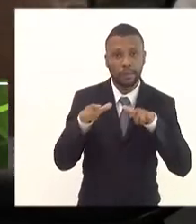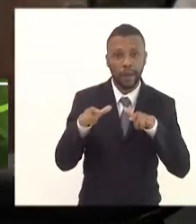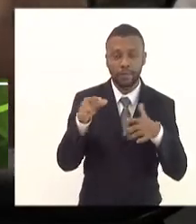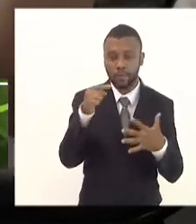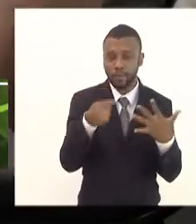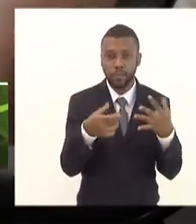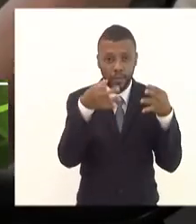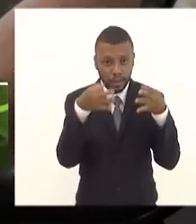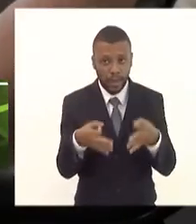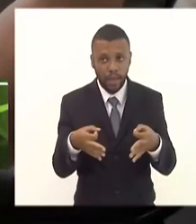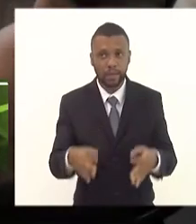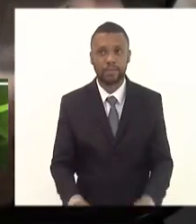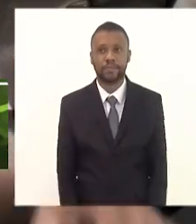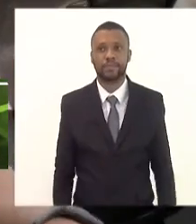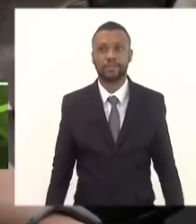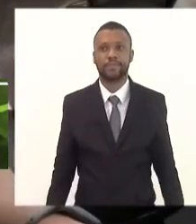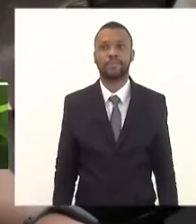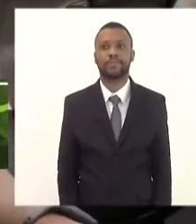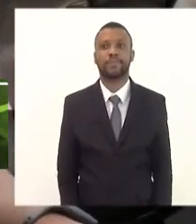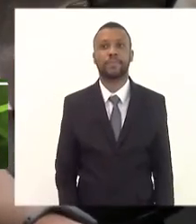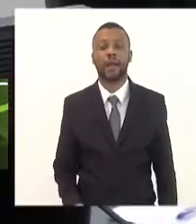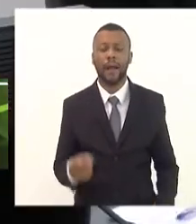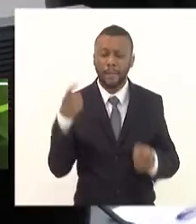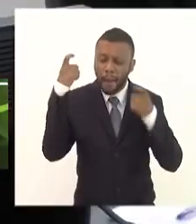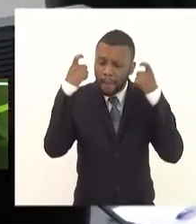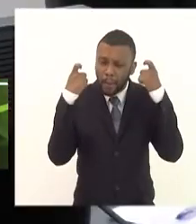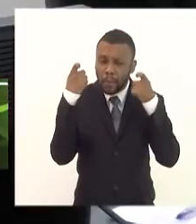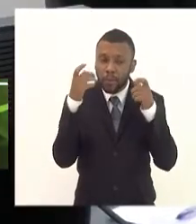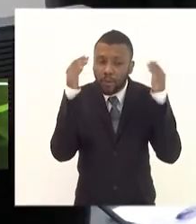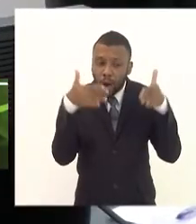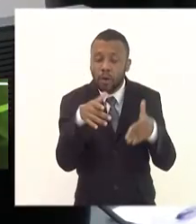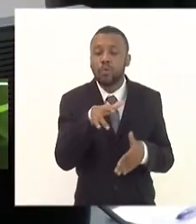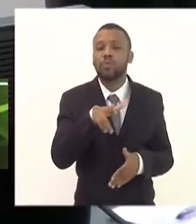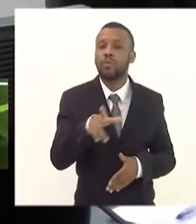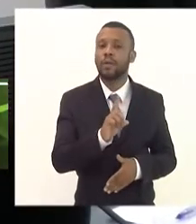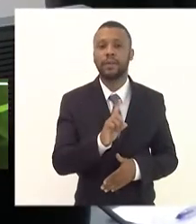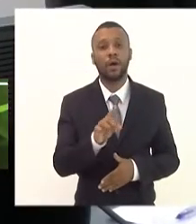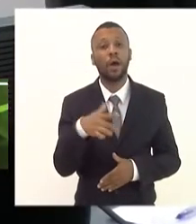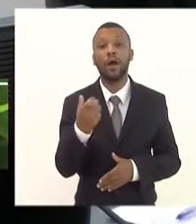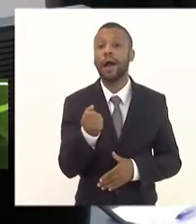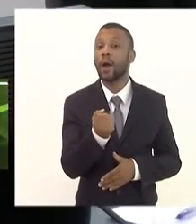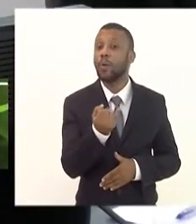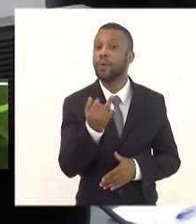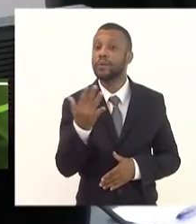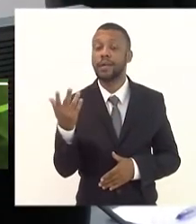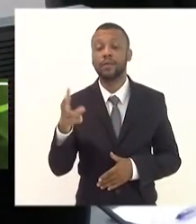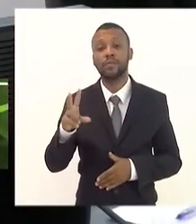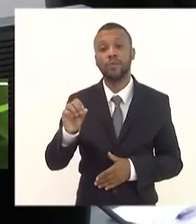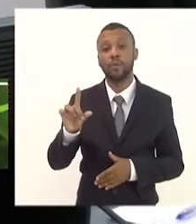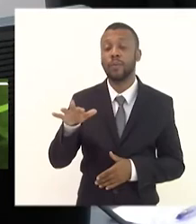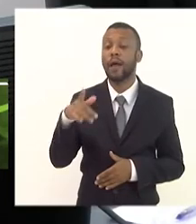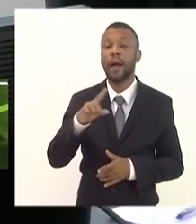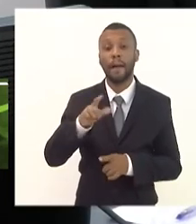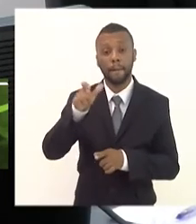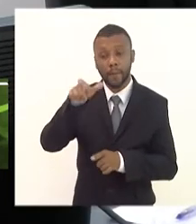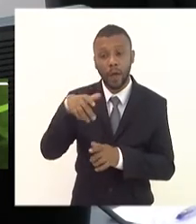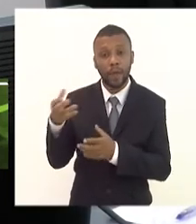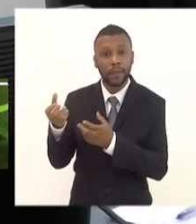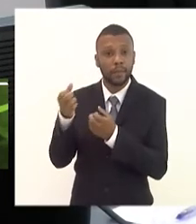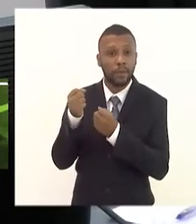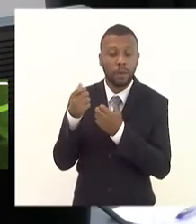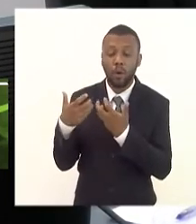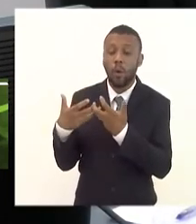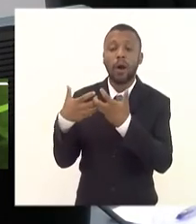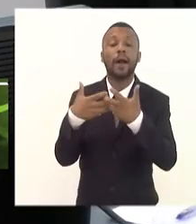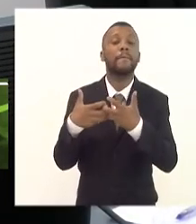o ciclo. É, mas a minha preocupação não é essa, não. É o volume, né? Porque o cara que recebeu, ele vai dizer, recebi 5